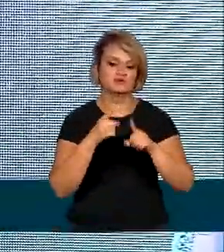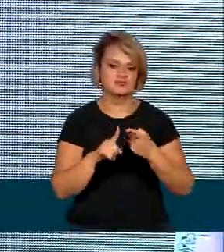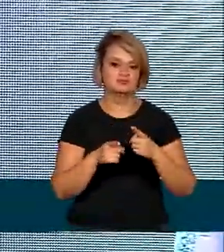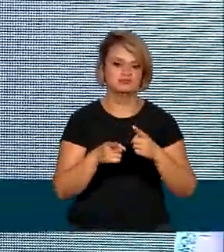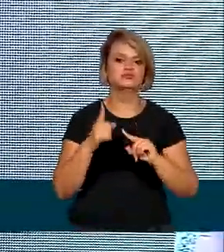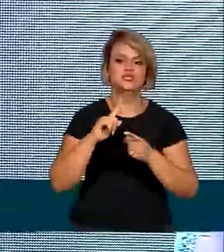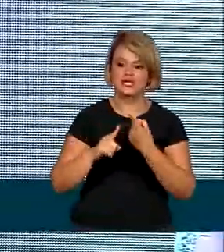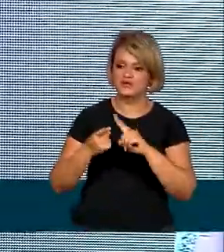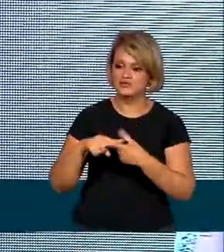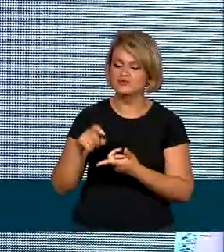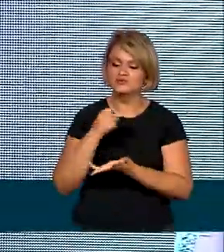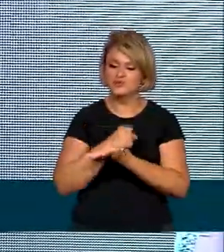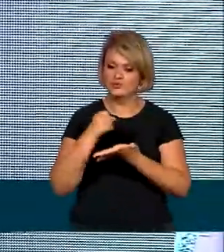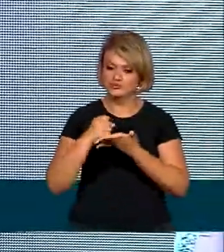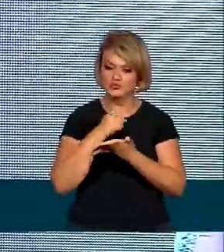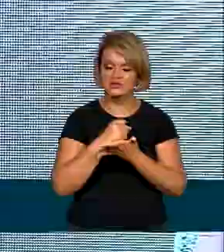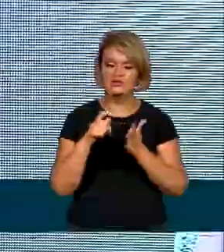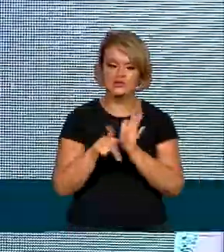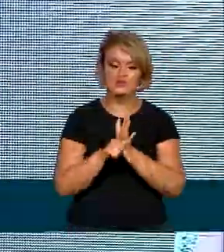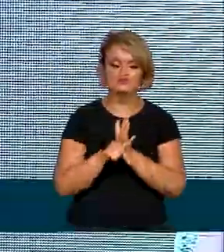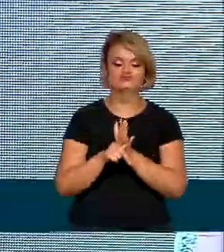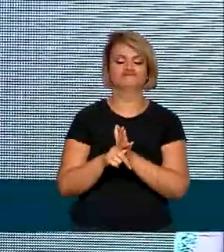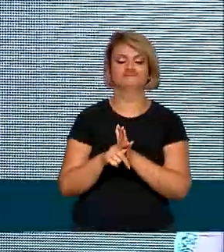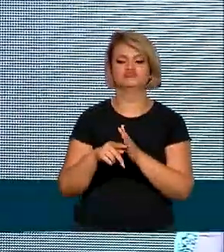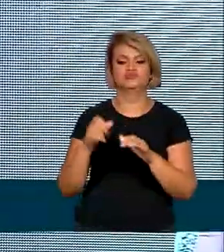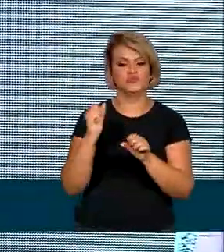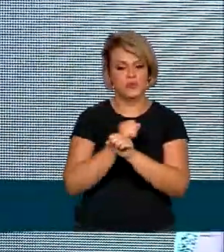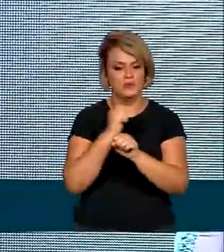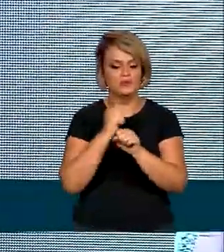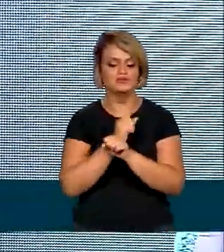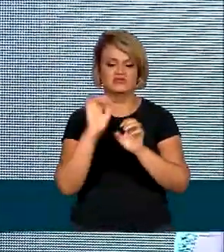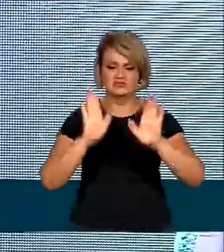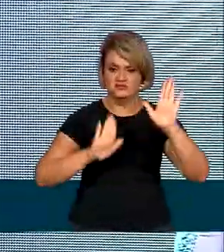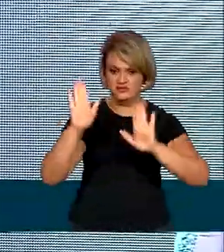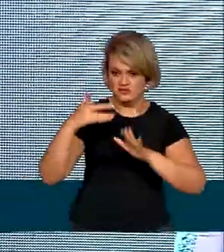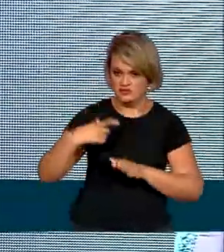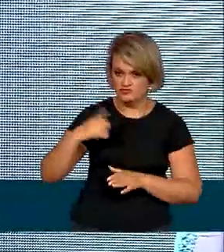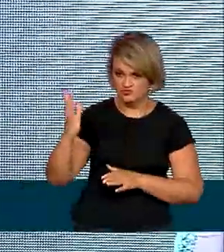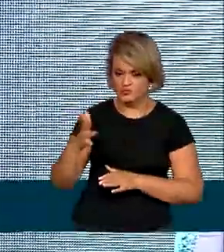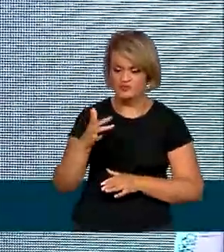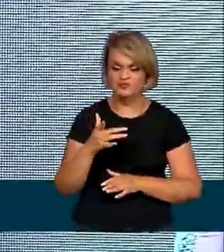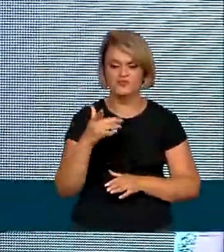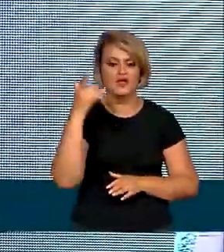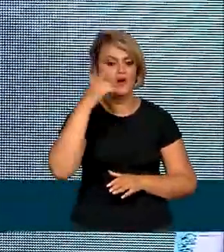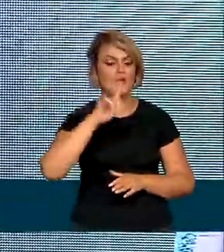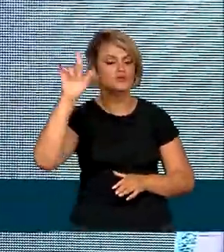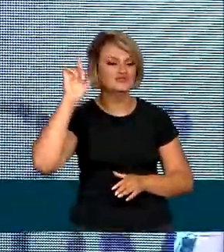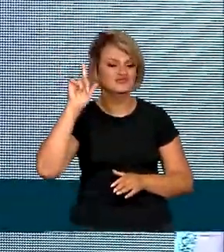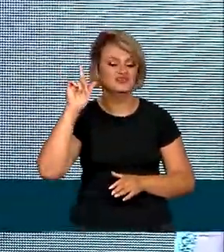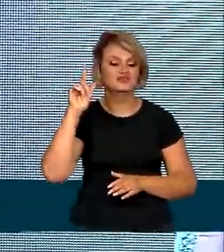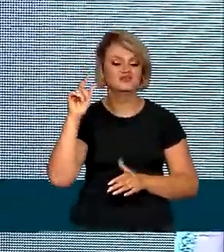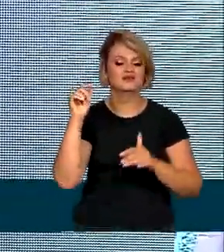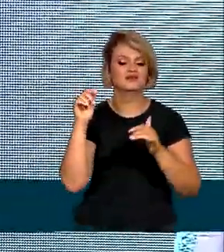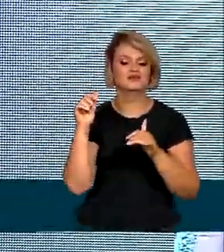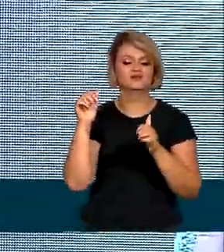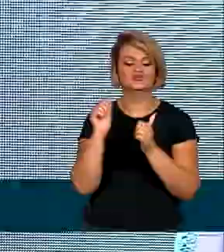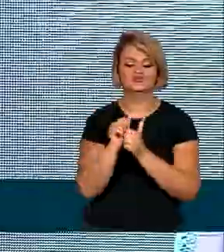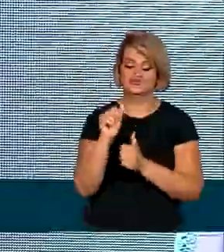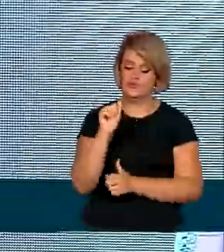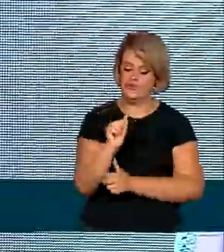dos contratos de obras e de concessões já licitadas ontem com a agência